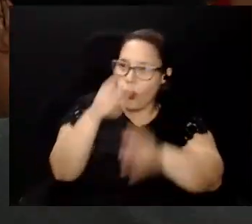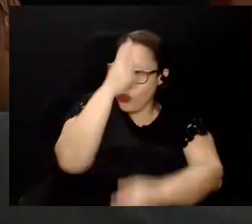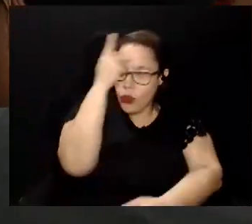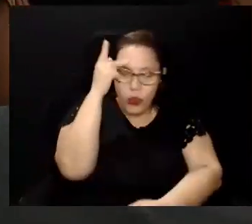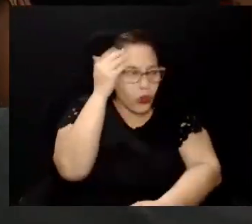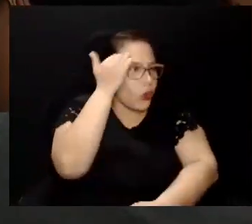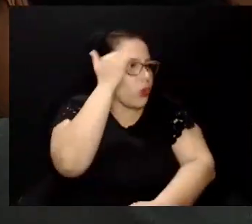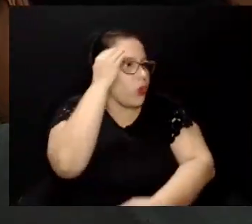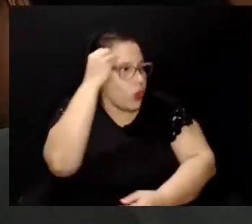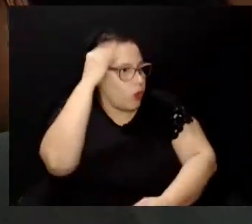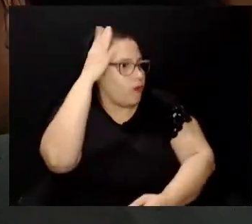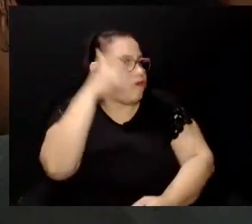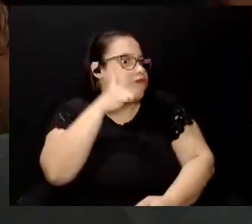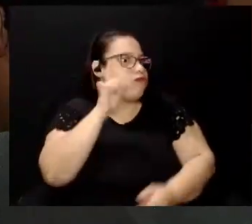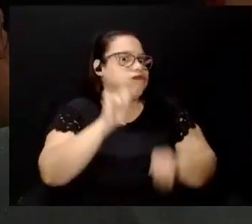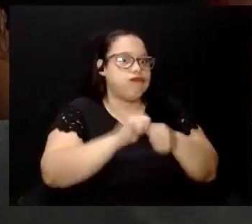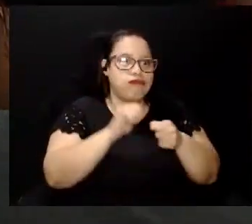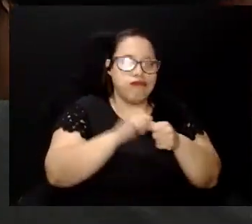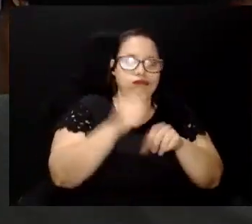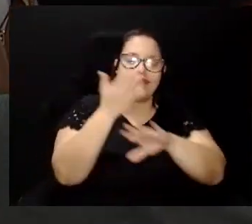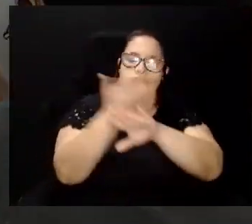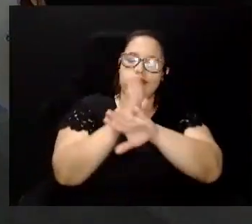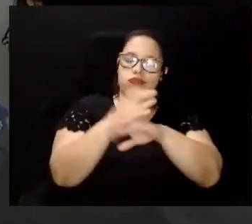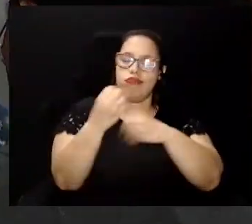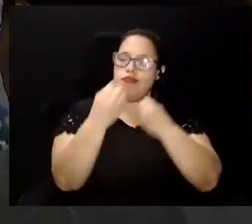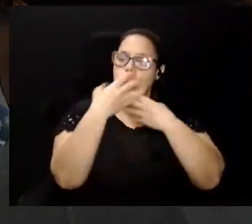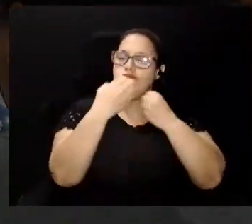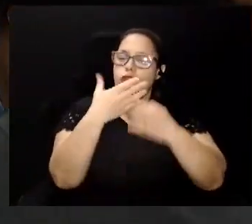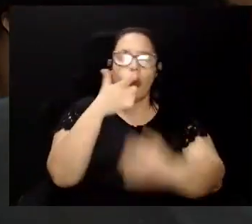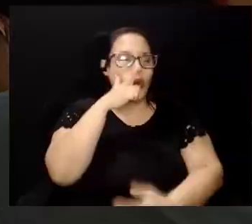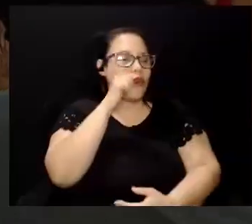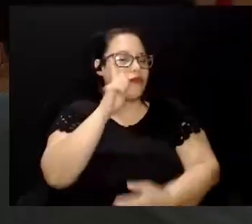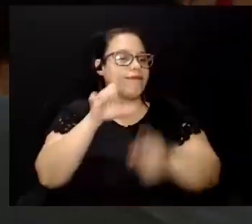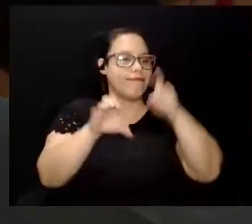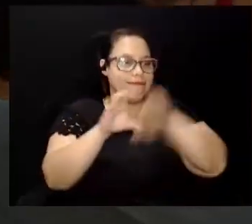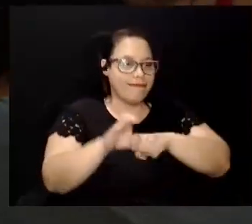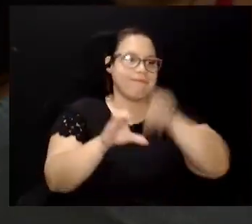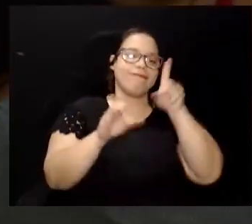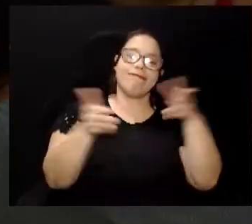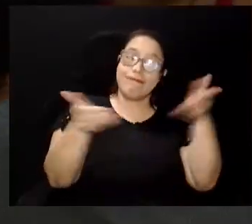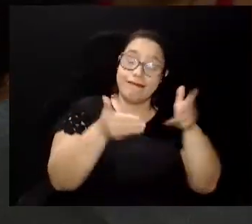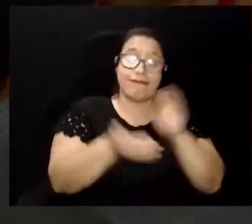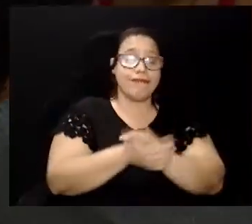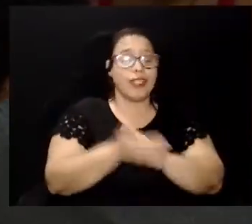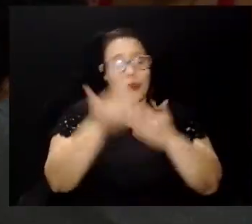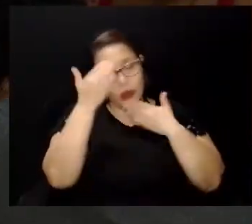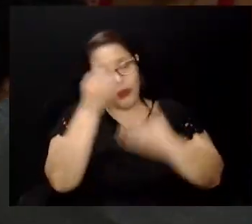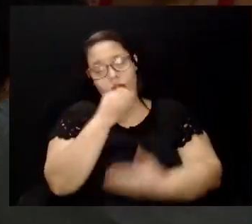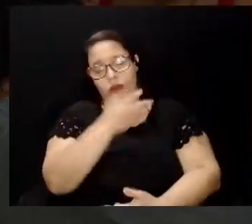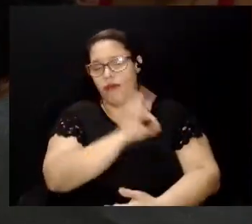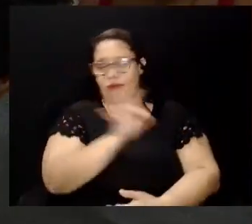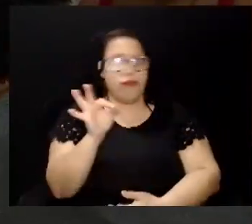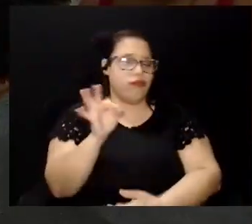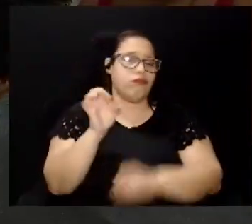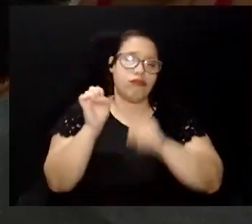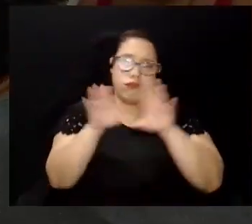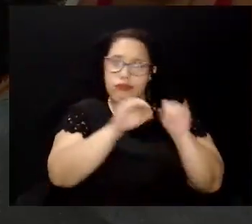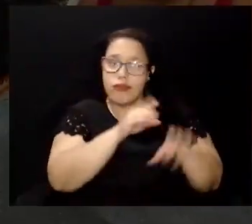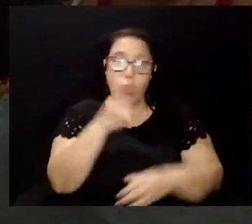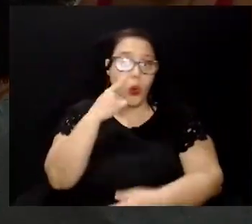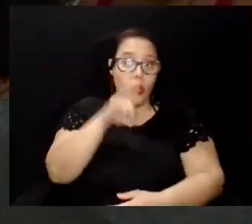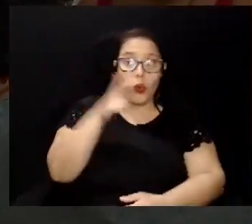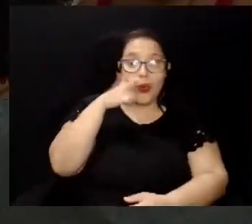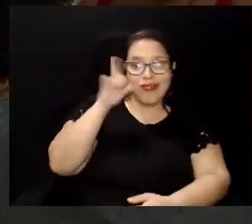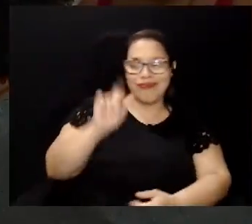você ensinou e a pessoa, assim, conseguiu fazer, se capacitou e tem aquela independência agora. Então é gratificante quando a